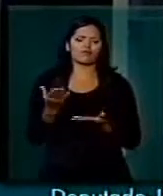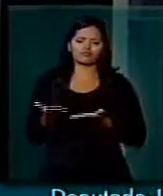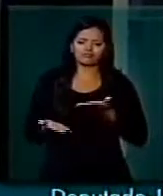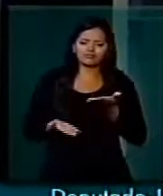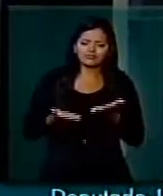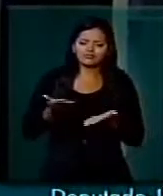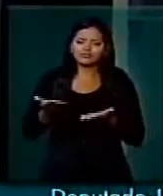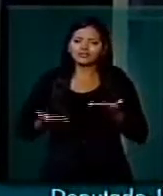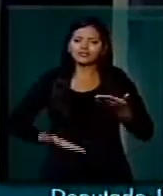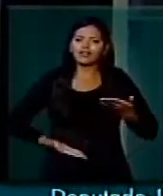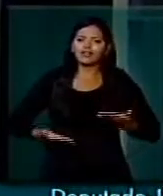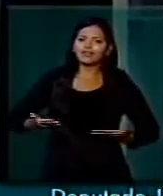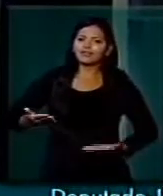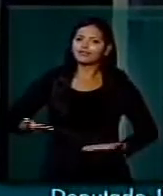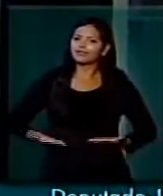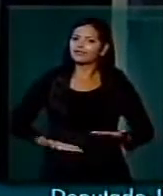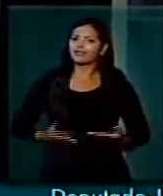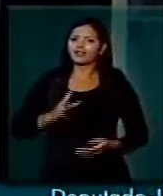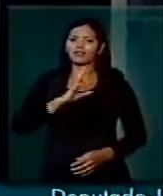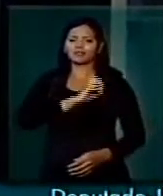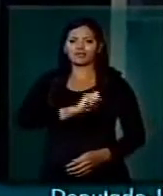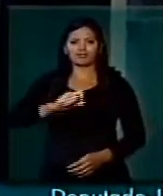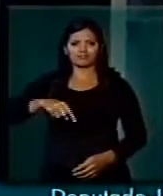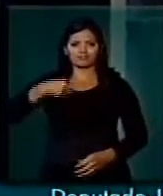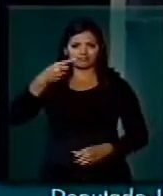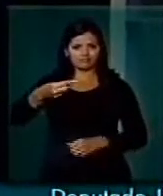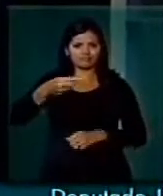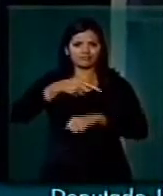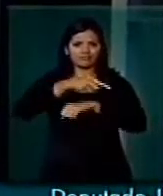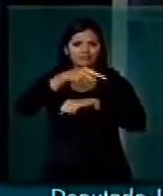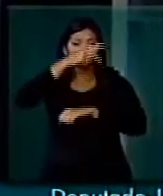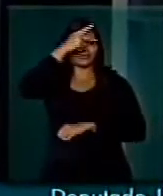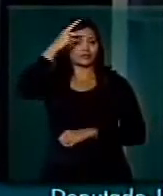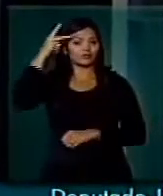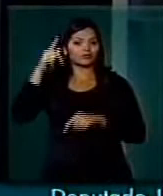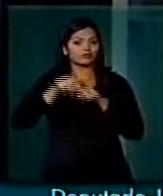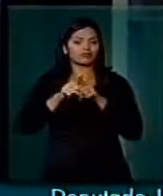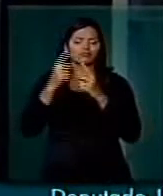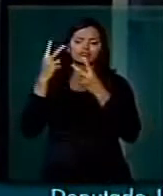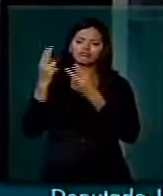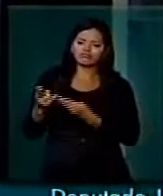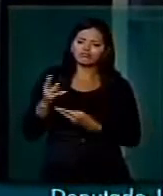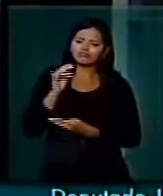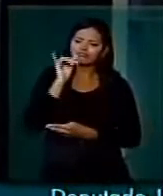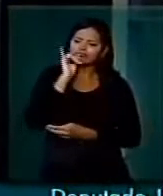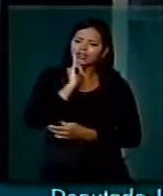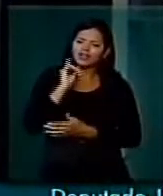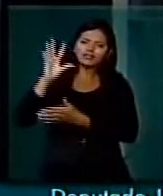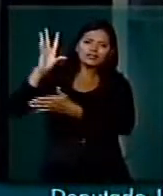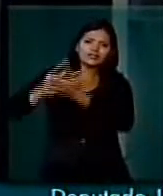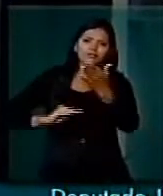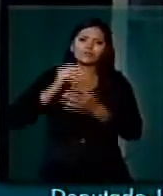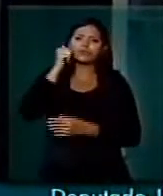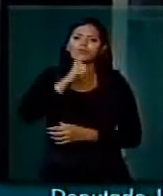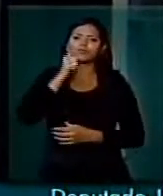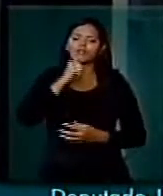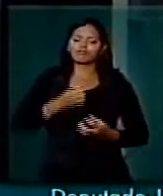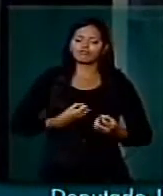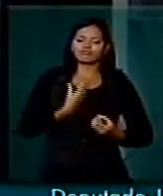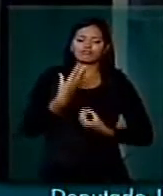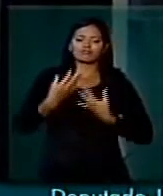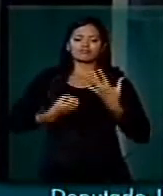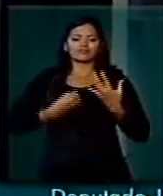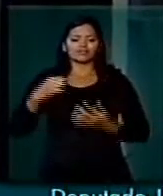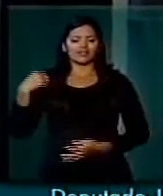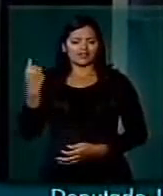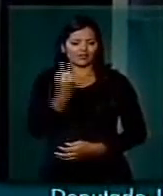de amar o próximo. Um exemplo, portanto, para todos nós. Mulher que inspira a todos nós